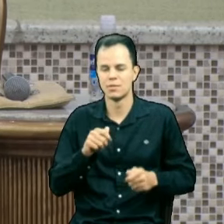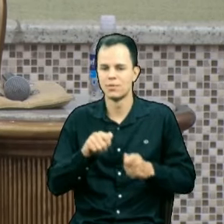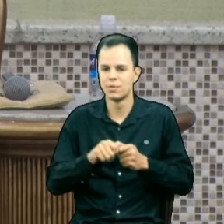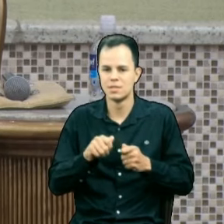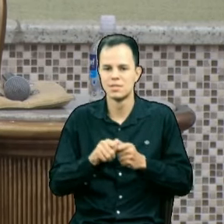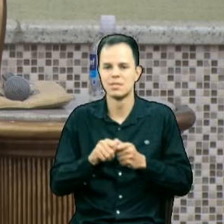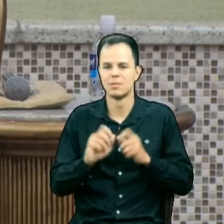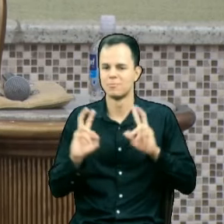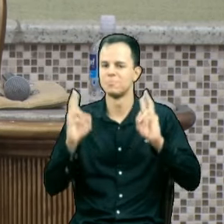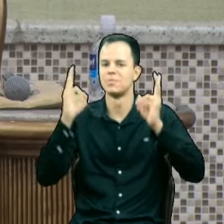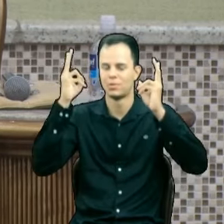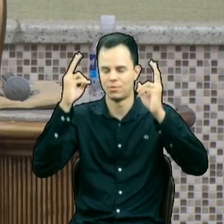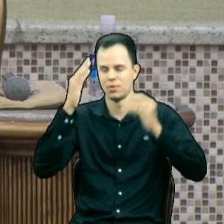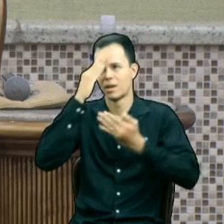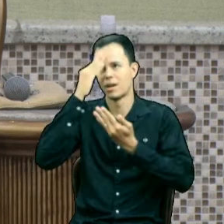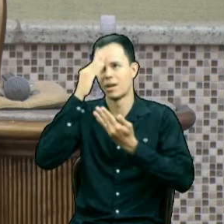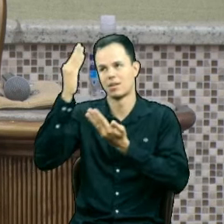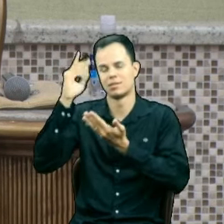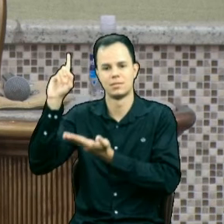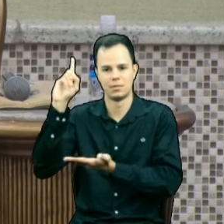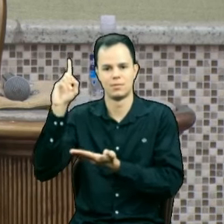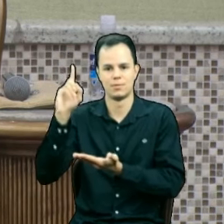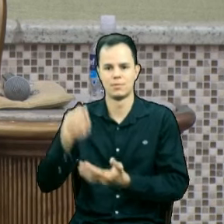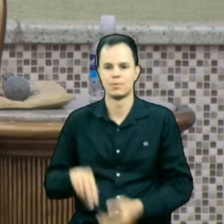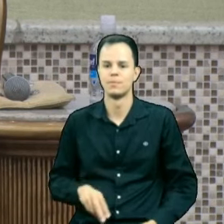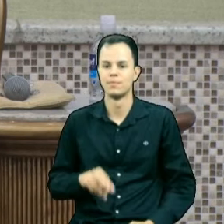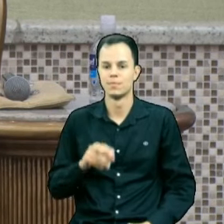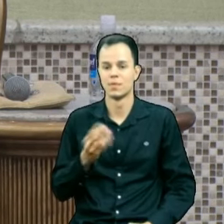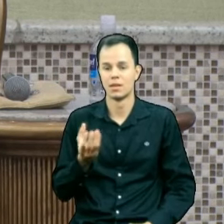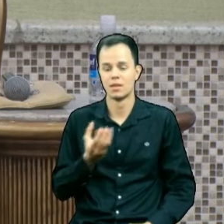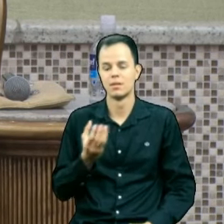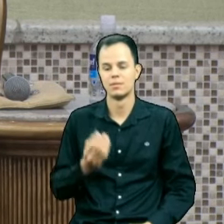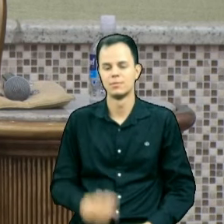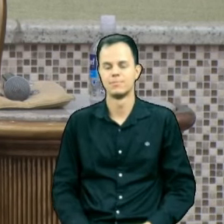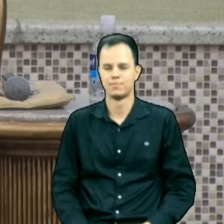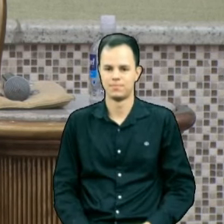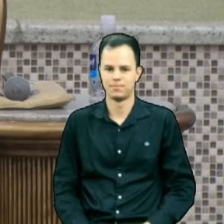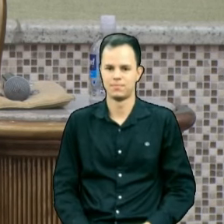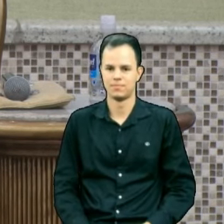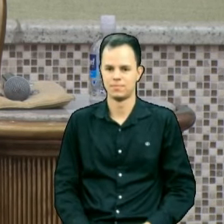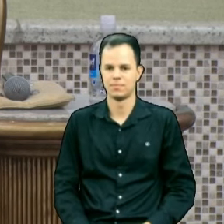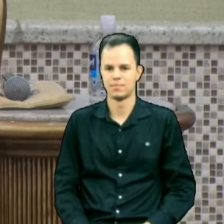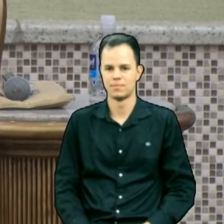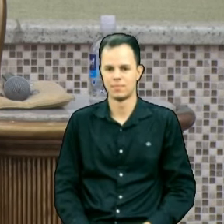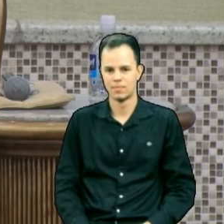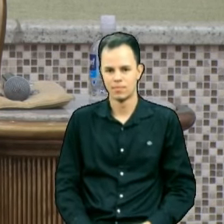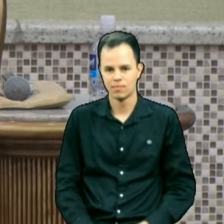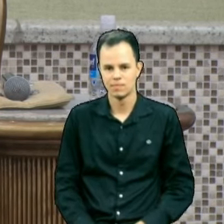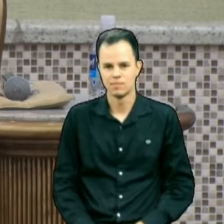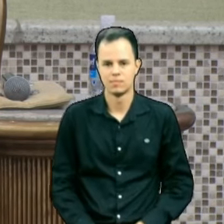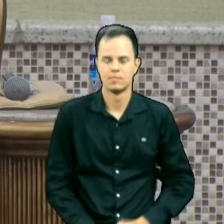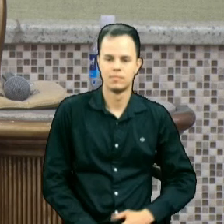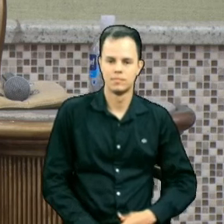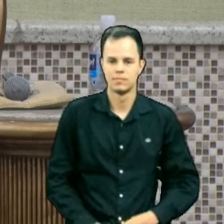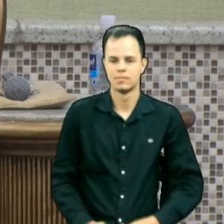Deus meus queridos ou é de Deus abençoe quem é